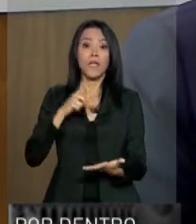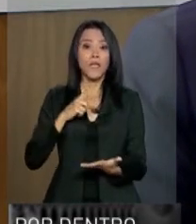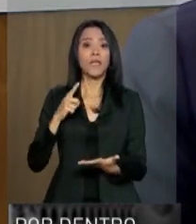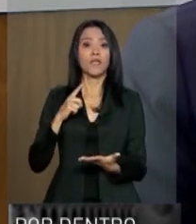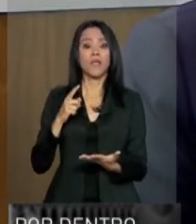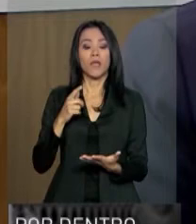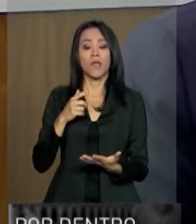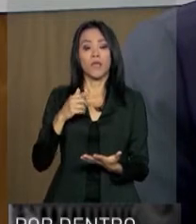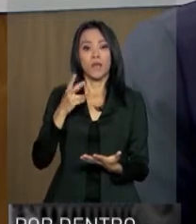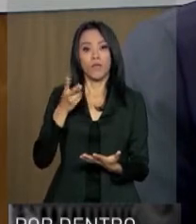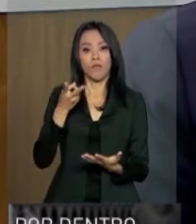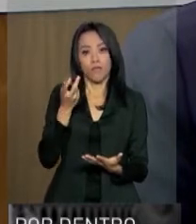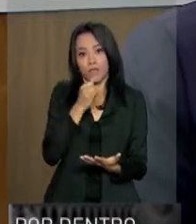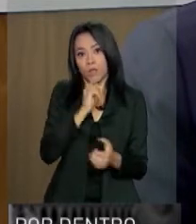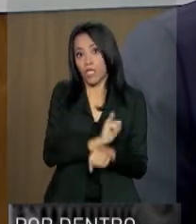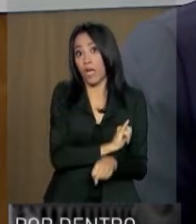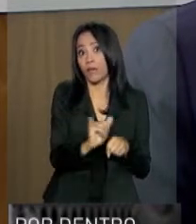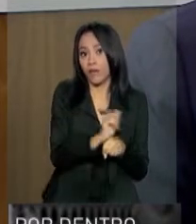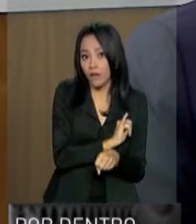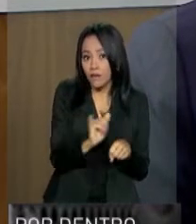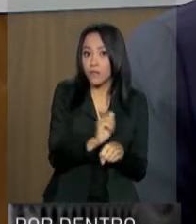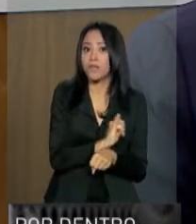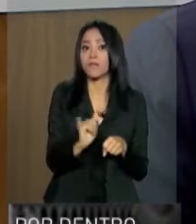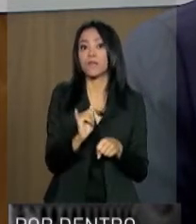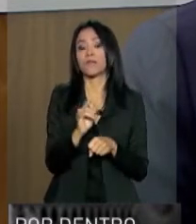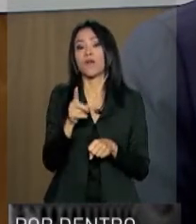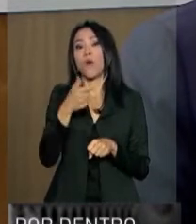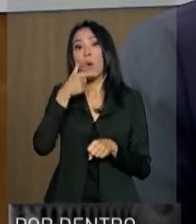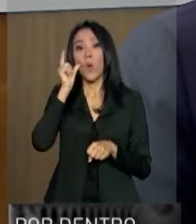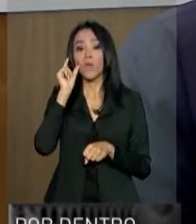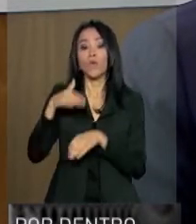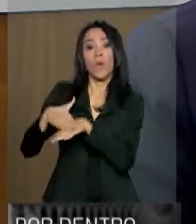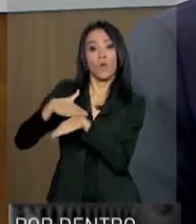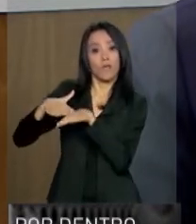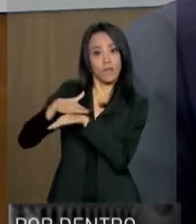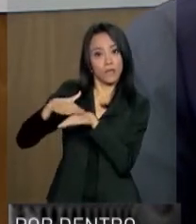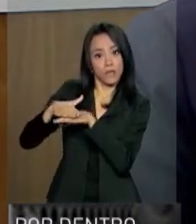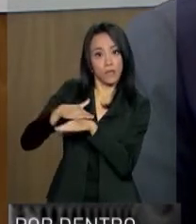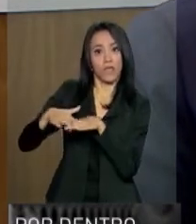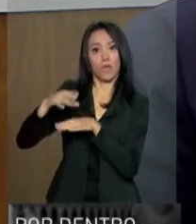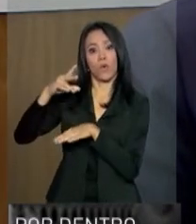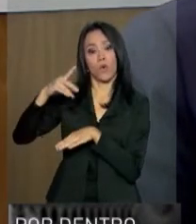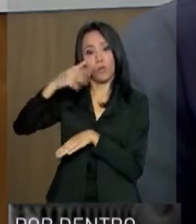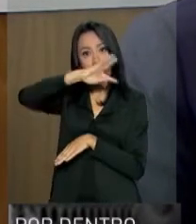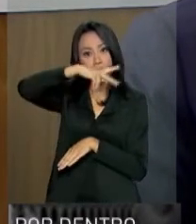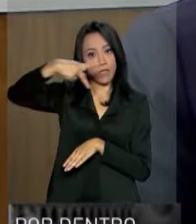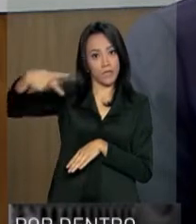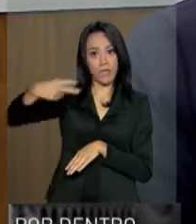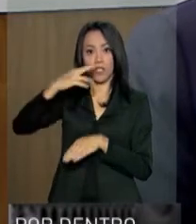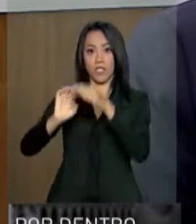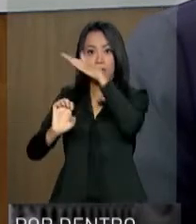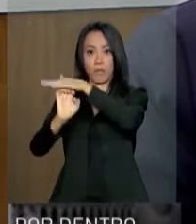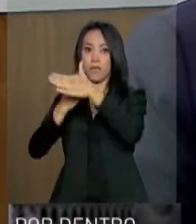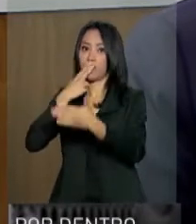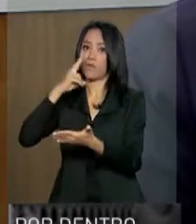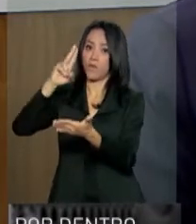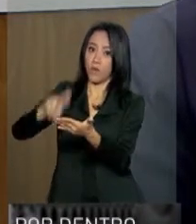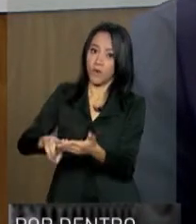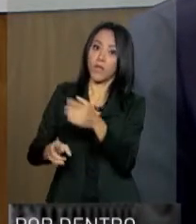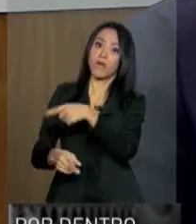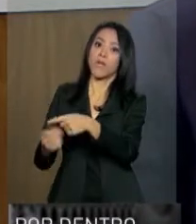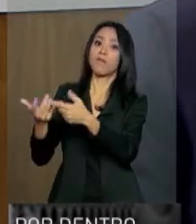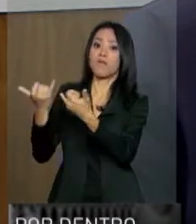ontem mesmo no final da tarde conversei com o presidente dos correios guilherme campos que me tranquilizou em relação às operações dos